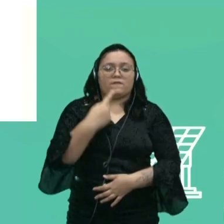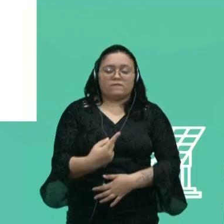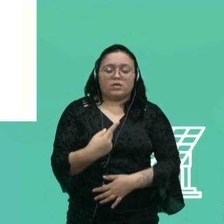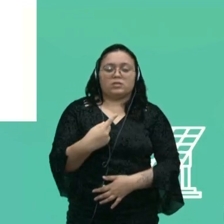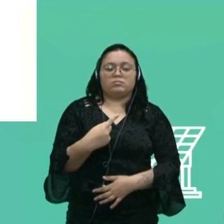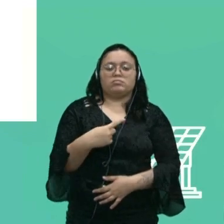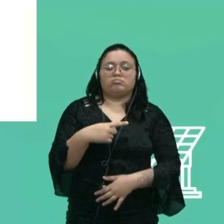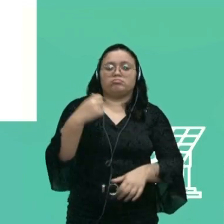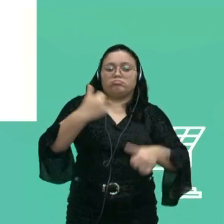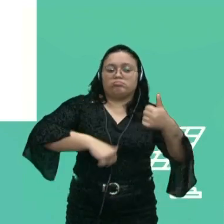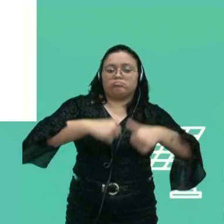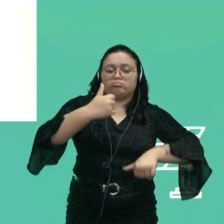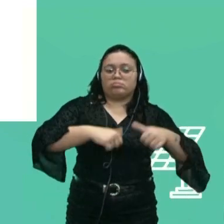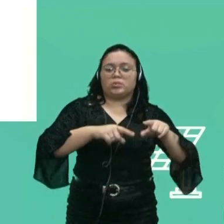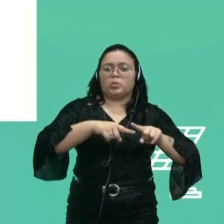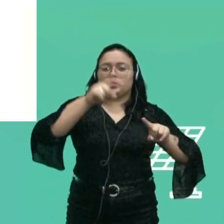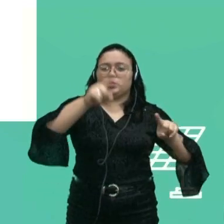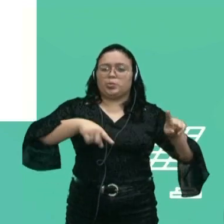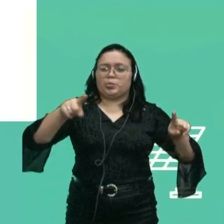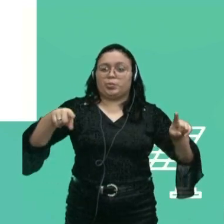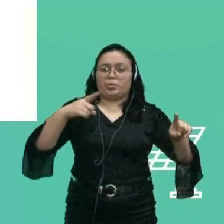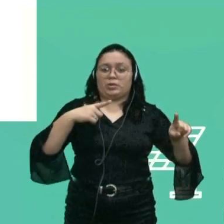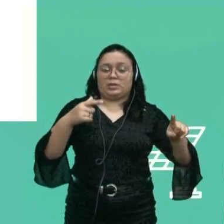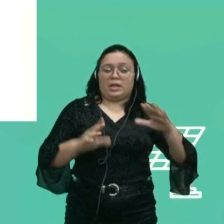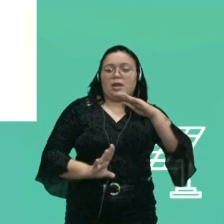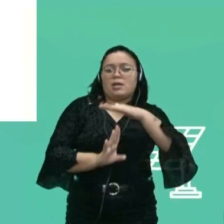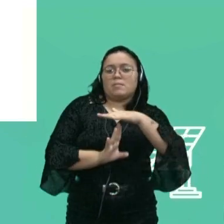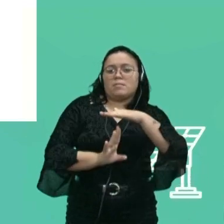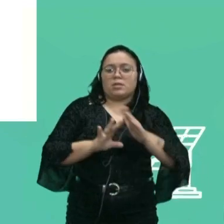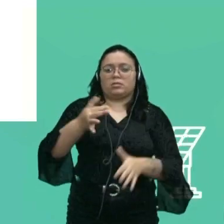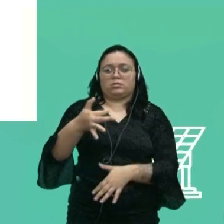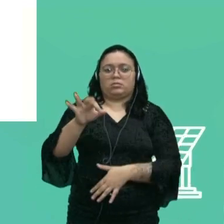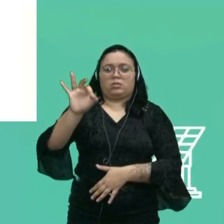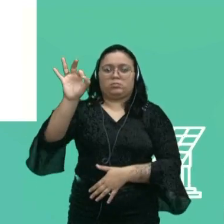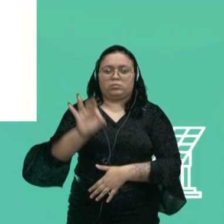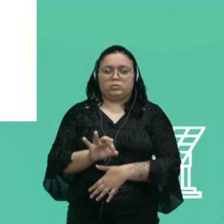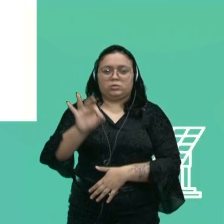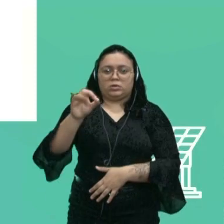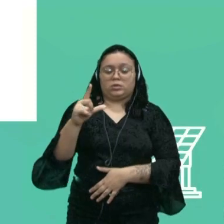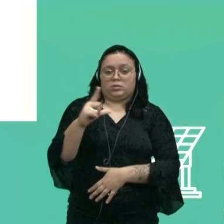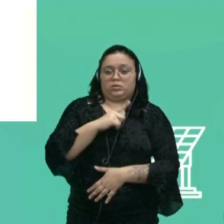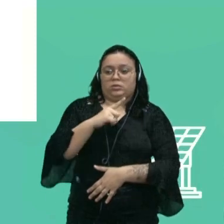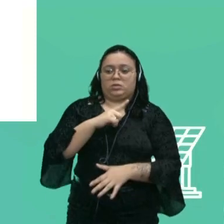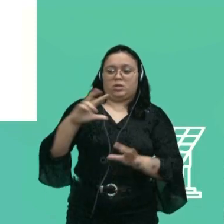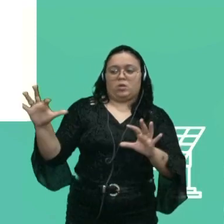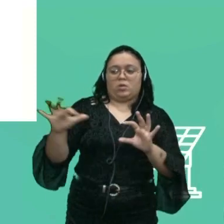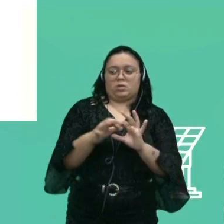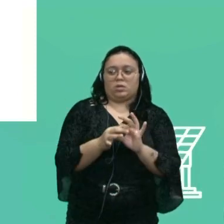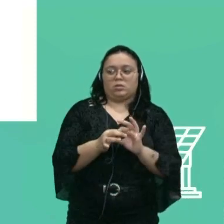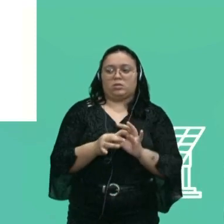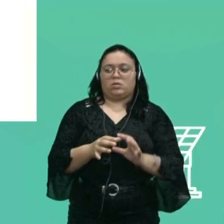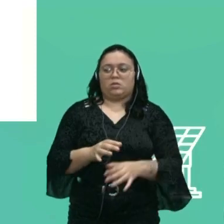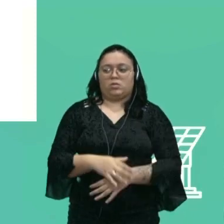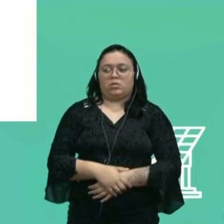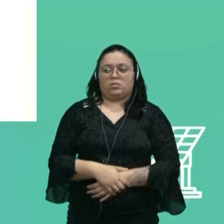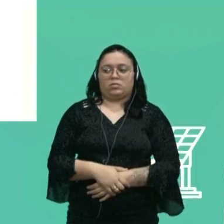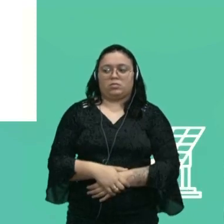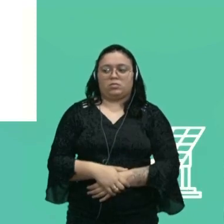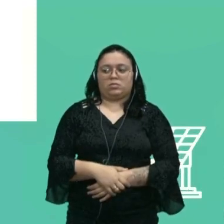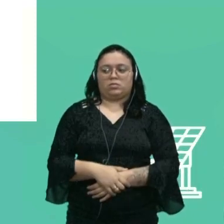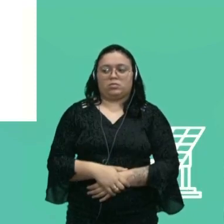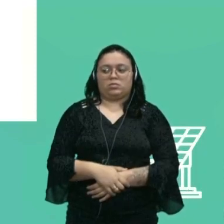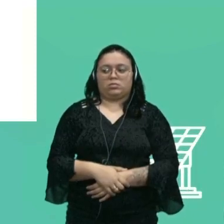mais importante, nós temos aí um limite de 10% que tem conexões, elementos de controle e elementos